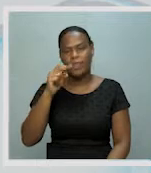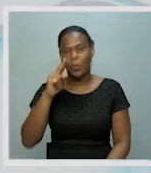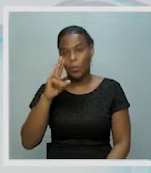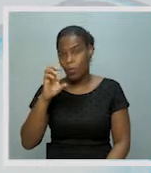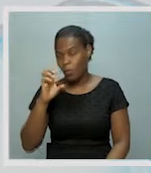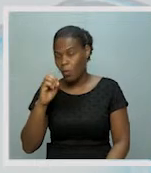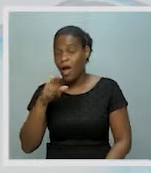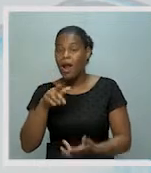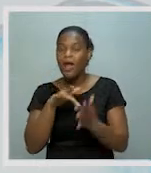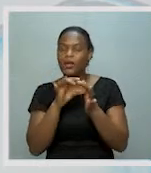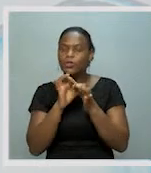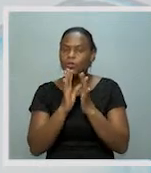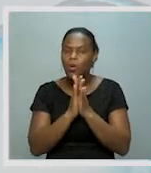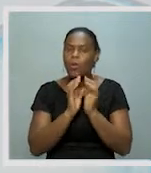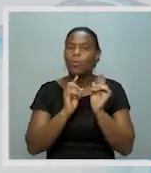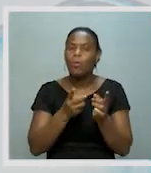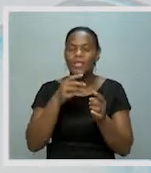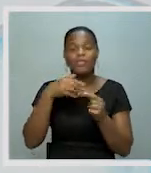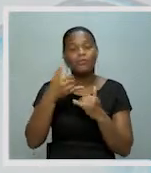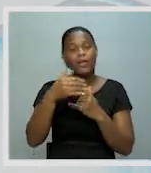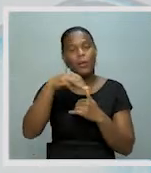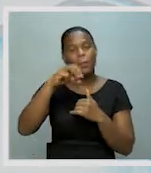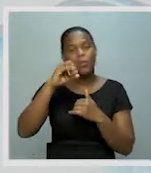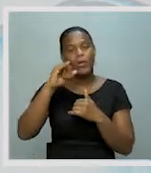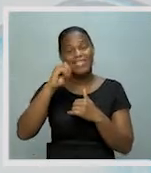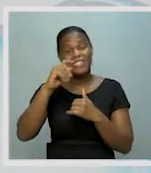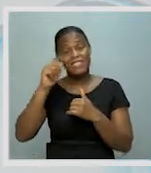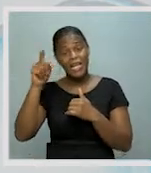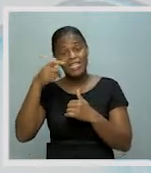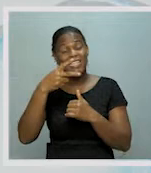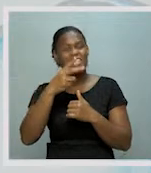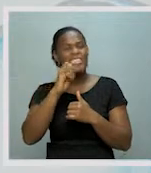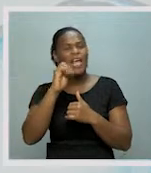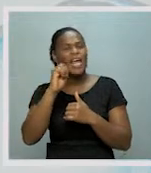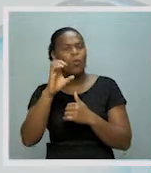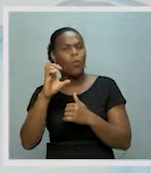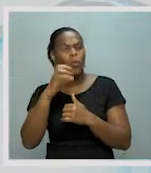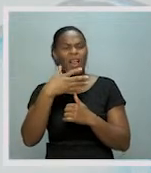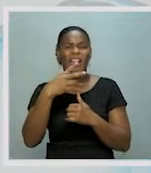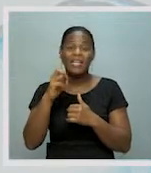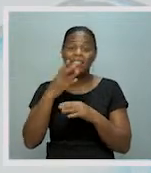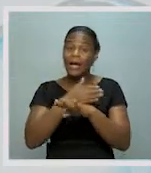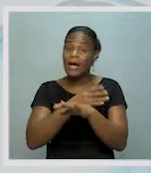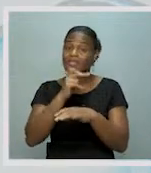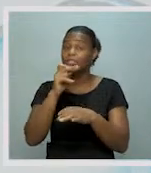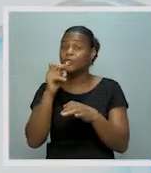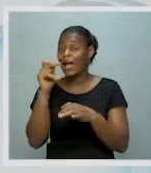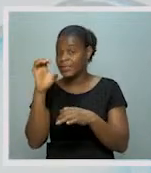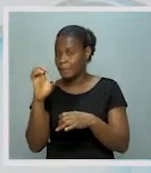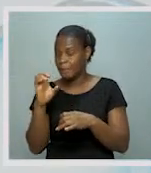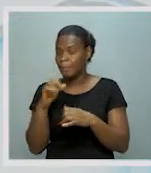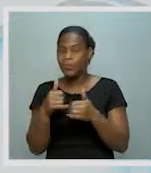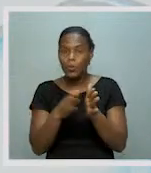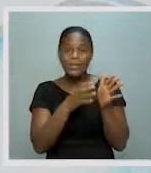a partir de Moisés no século 13 a.C. E reparem aí no símbolo do judaísmo,